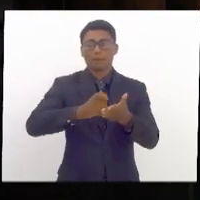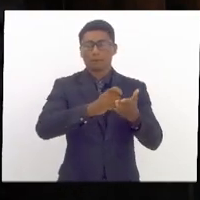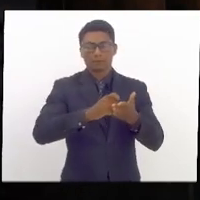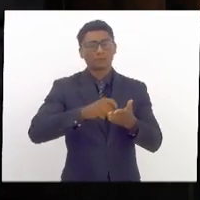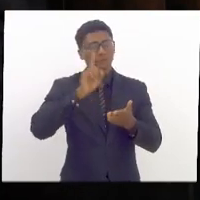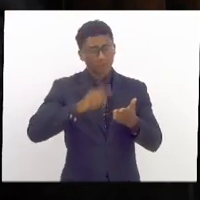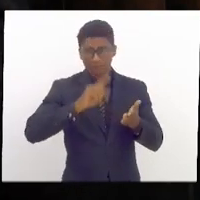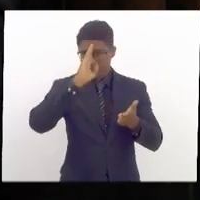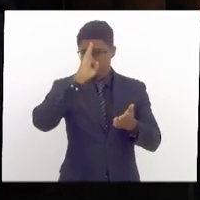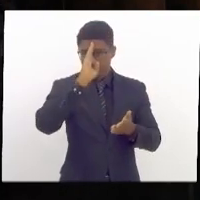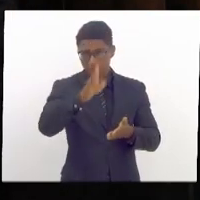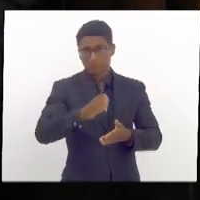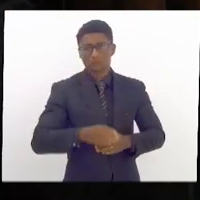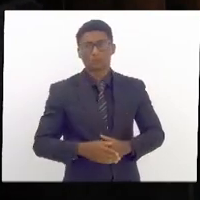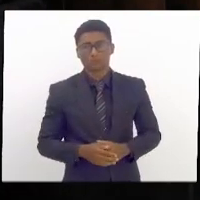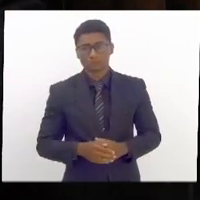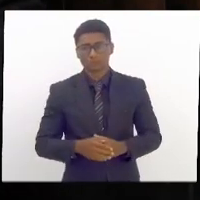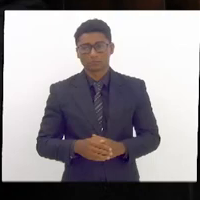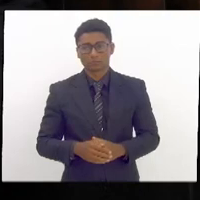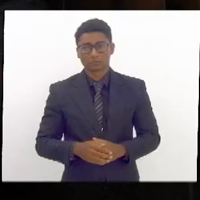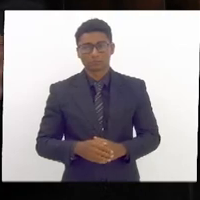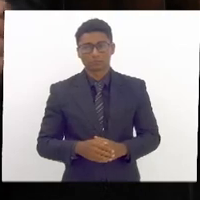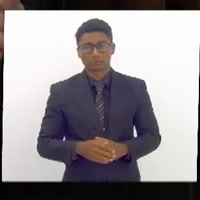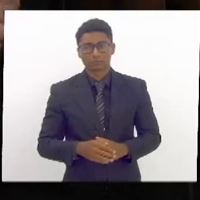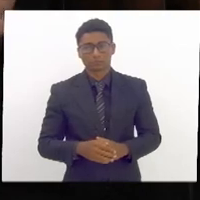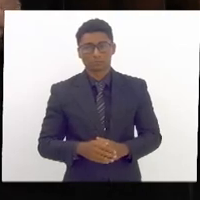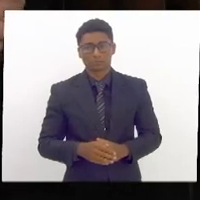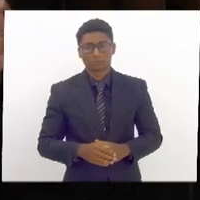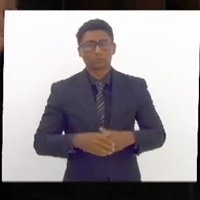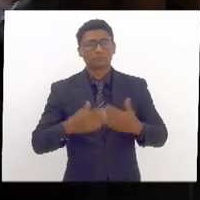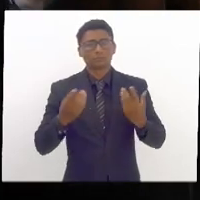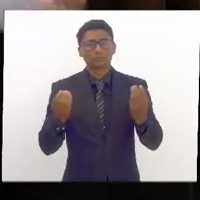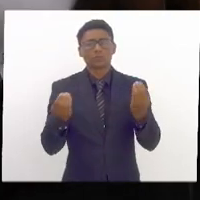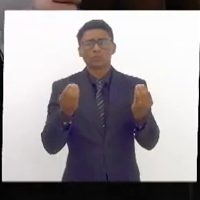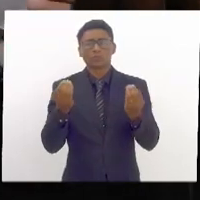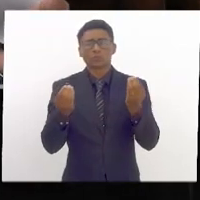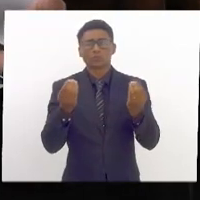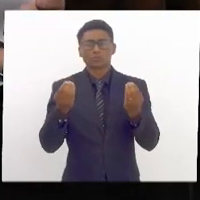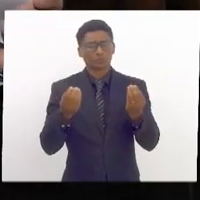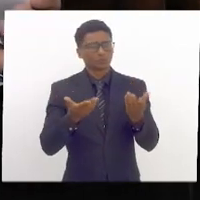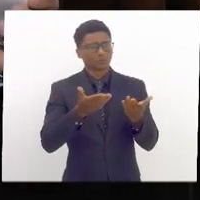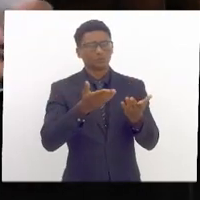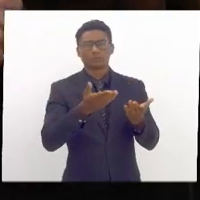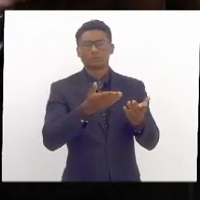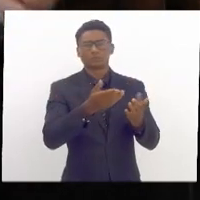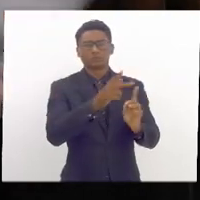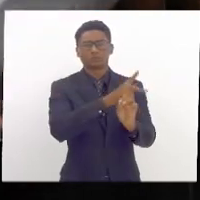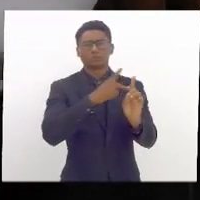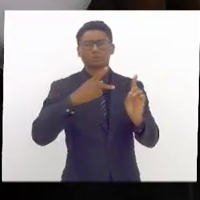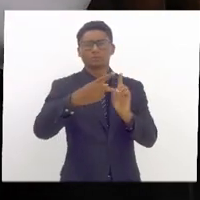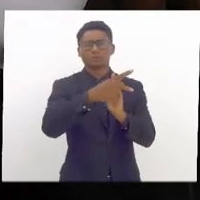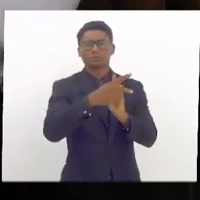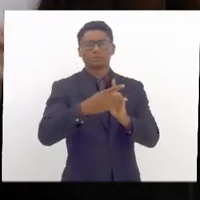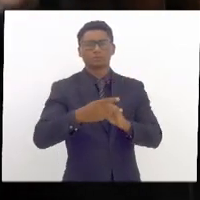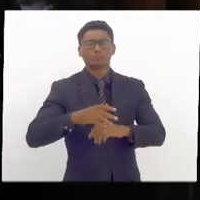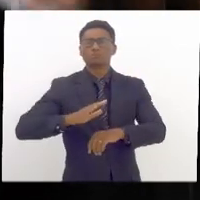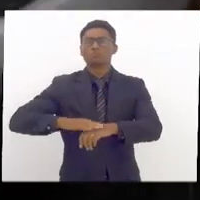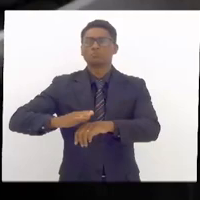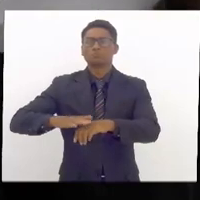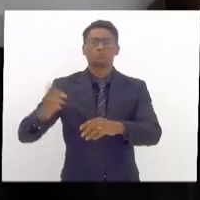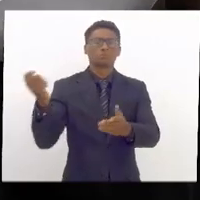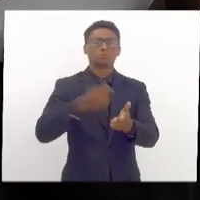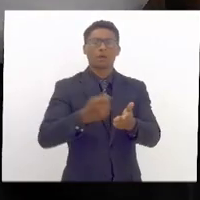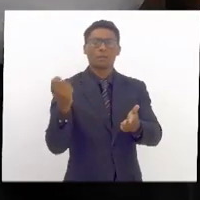custeio e benefícios é a espinha dorsal, ou seja, como vai ser custeado esse regime e por quem, e pagando